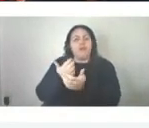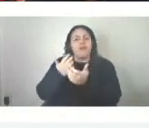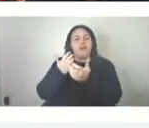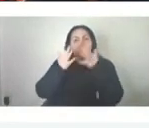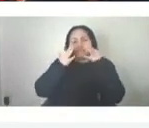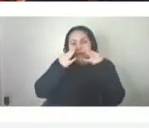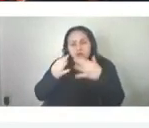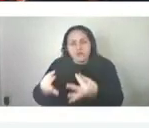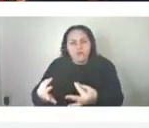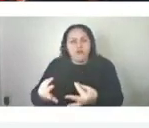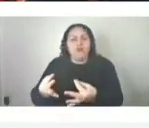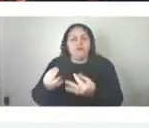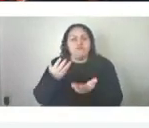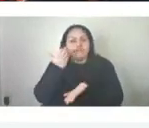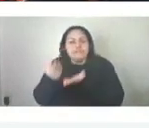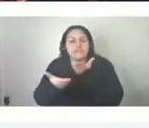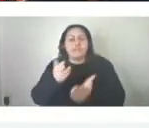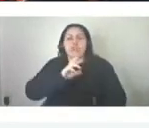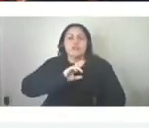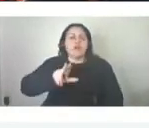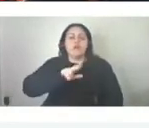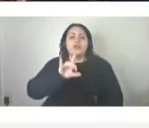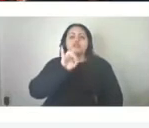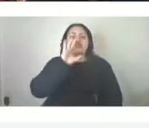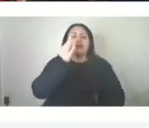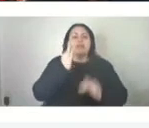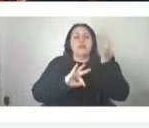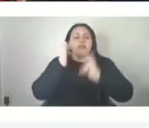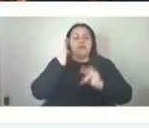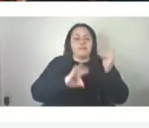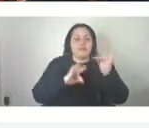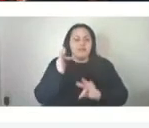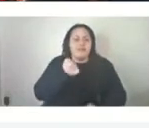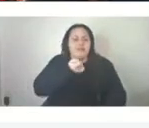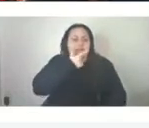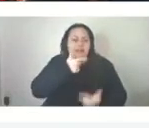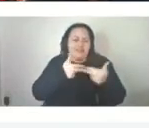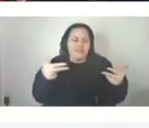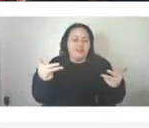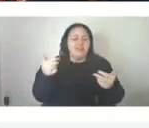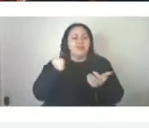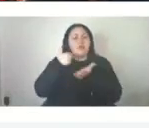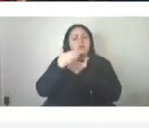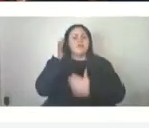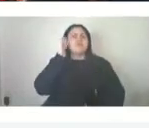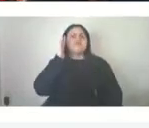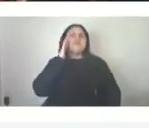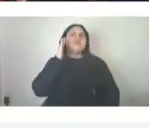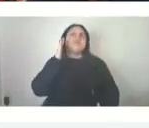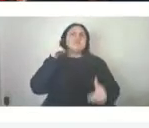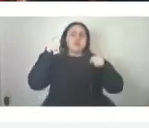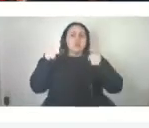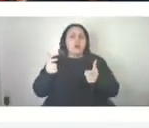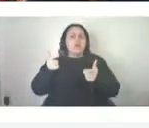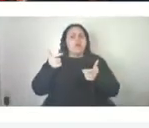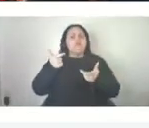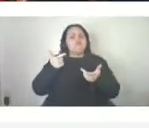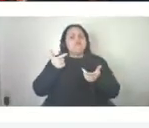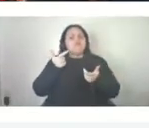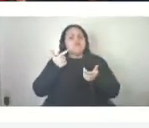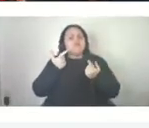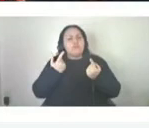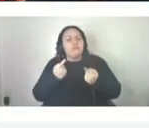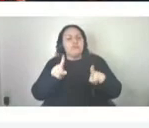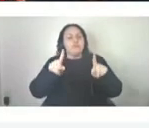começar a conversar sobre isso e oportunizar espaços de conversa e de experiências para os trabalhadores da